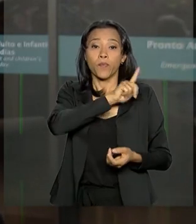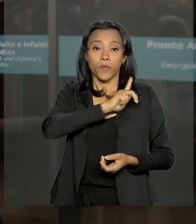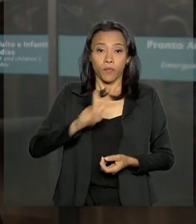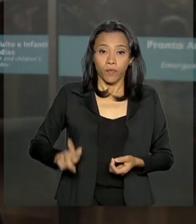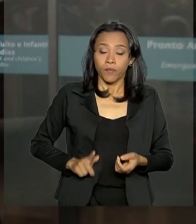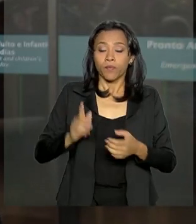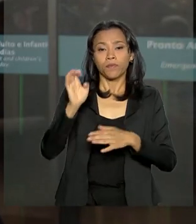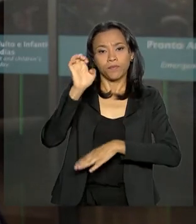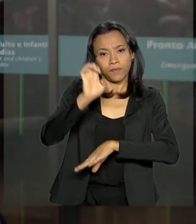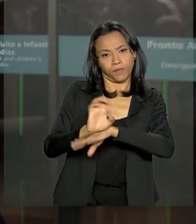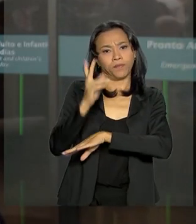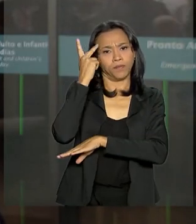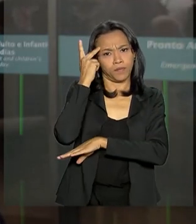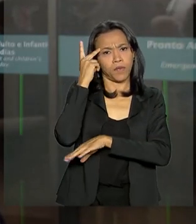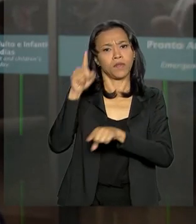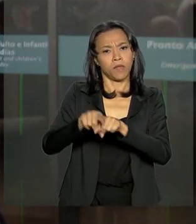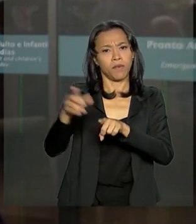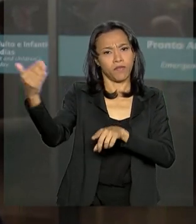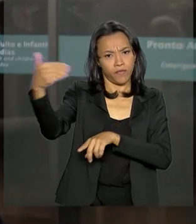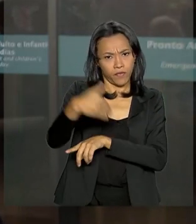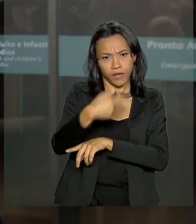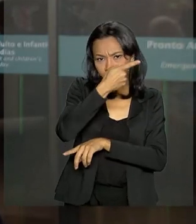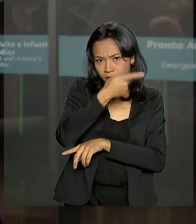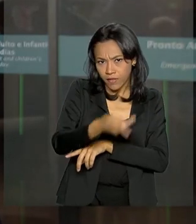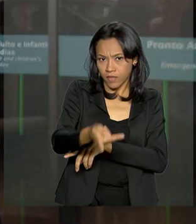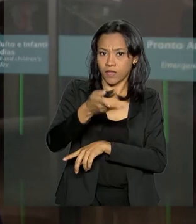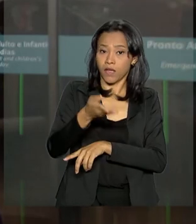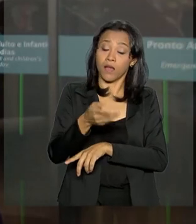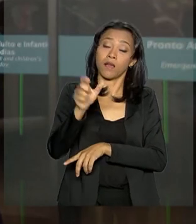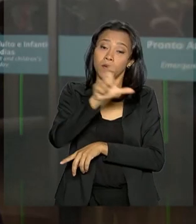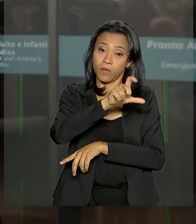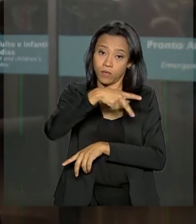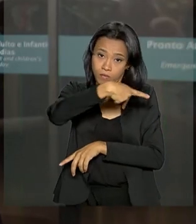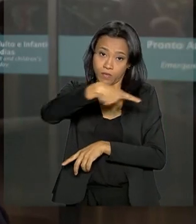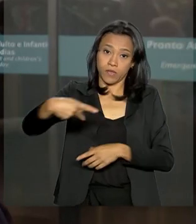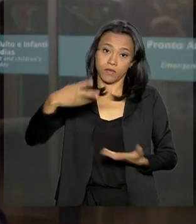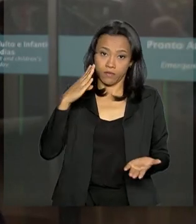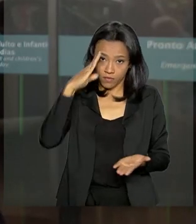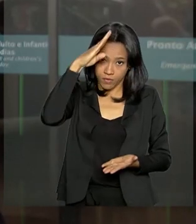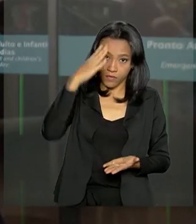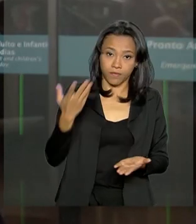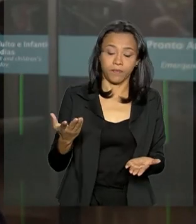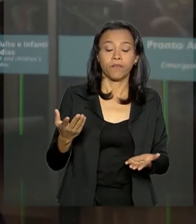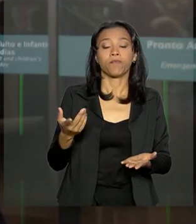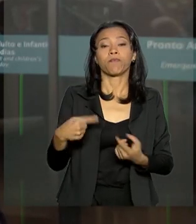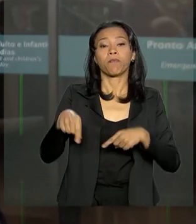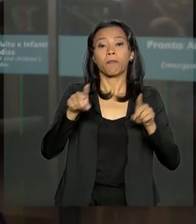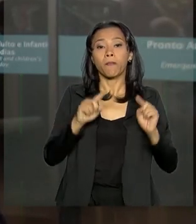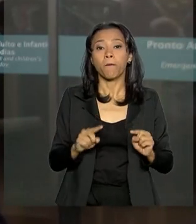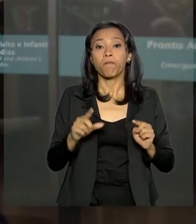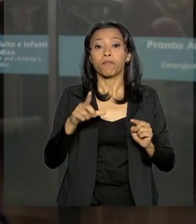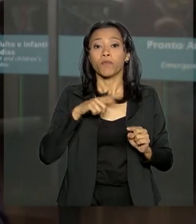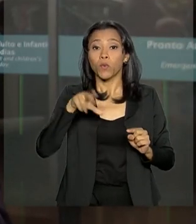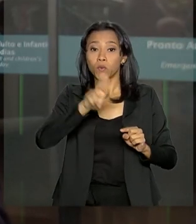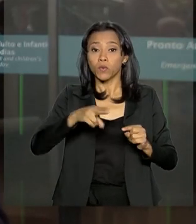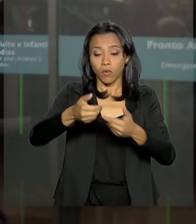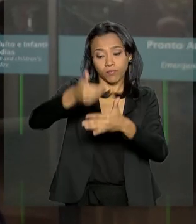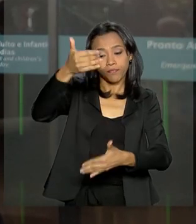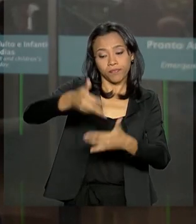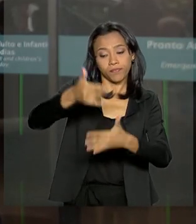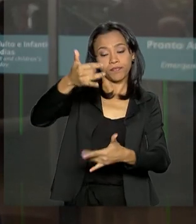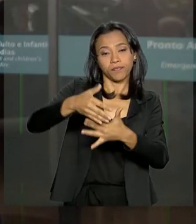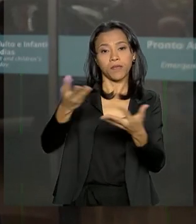Dória Júnior, também esteve presente aqui no Hospital Albert Einstein. O presidente utilizou as redes sociais